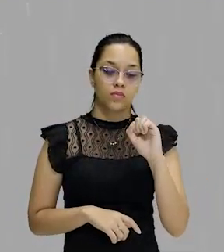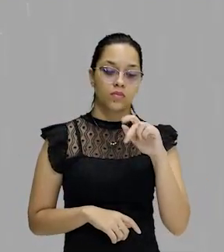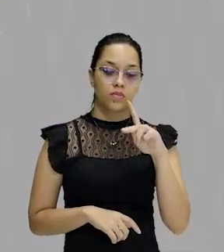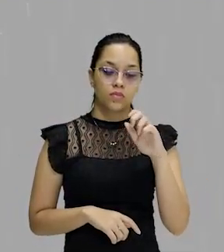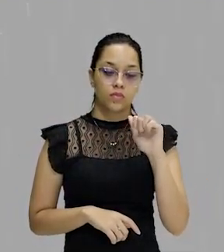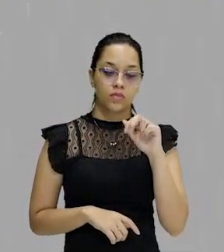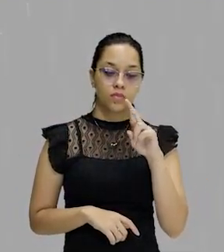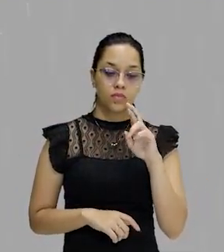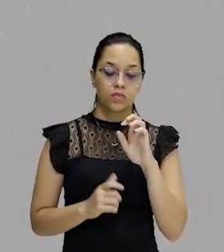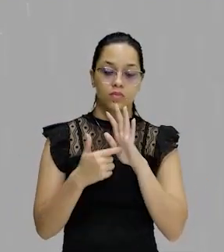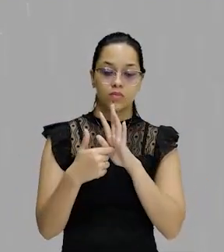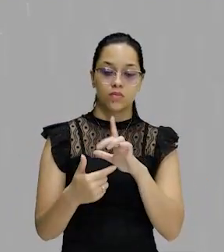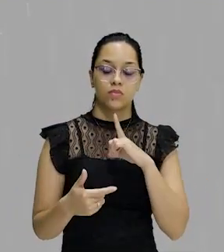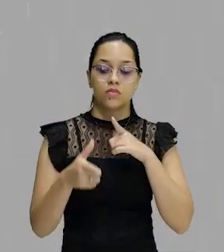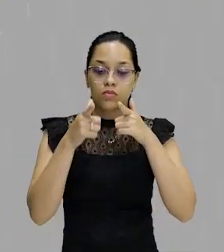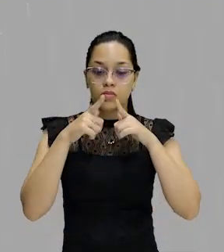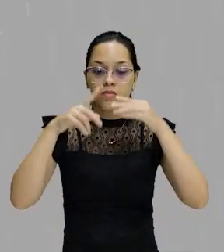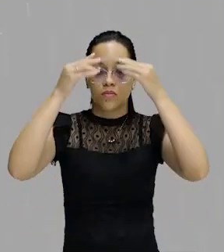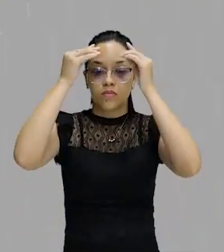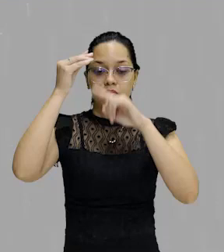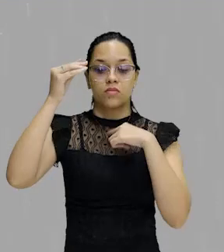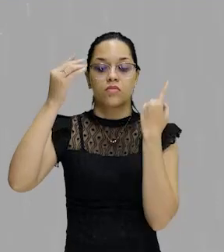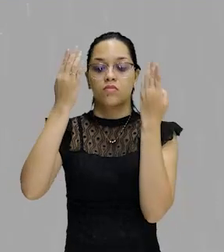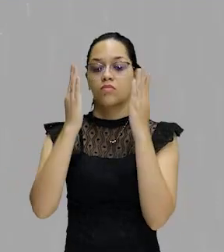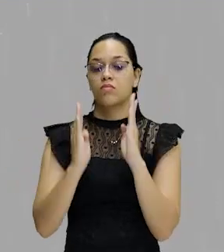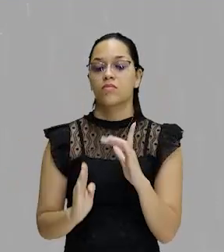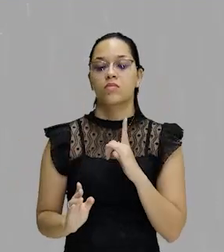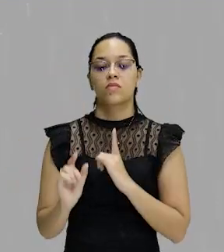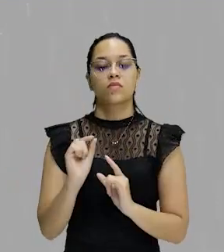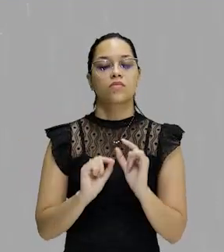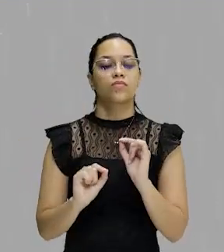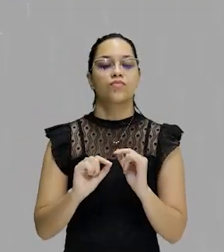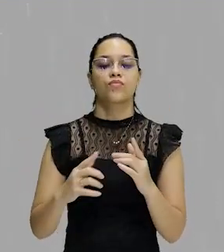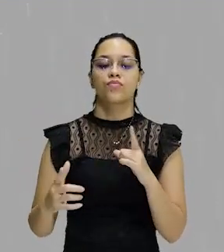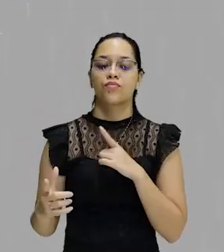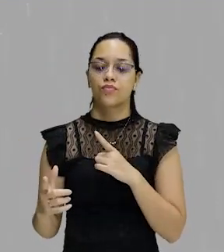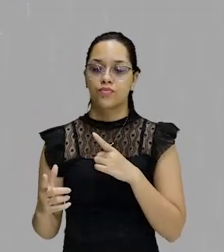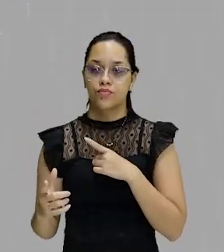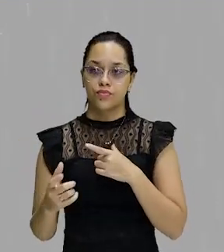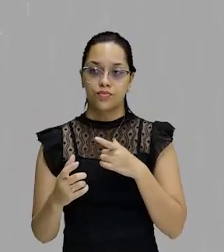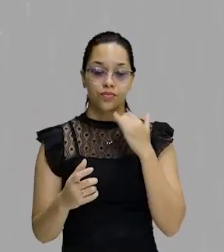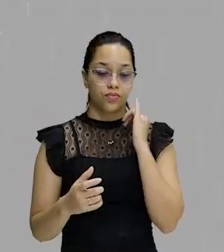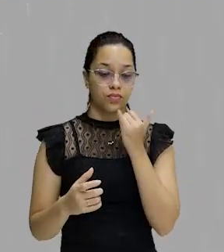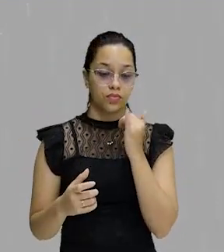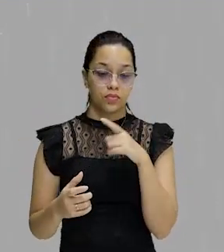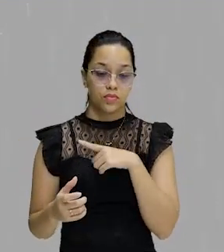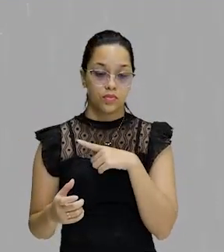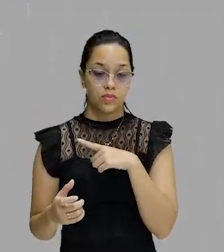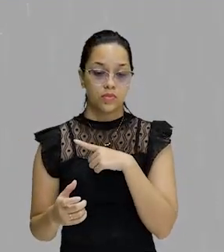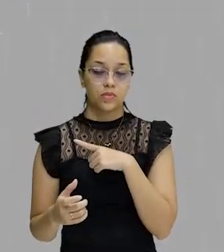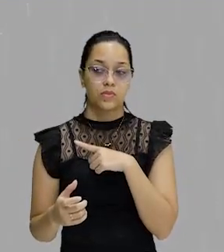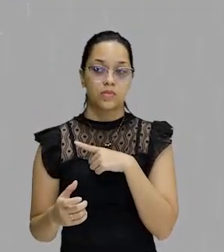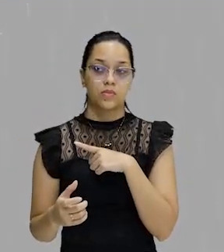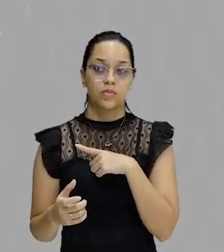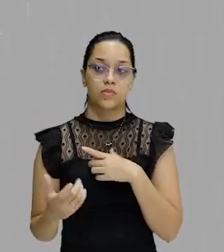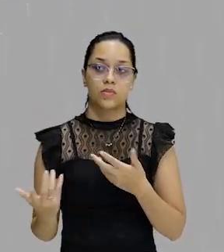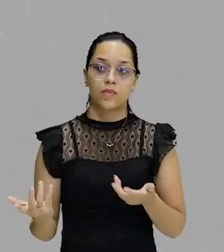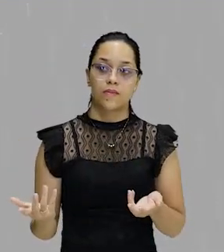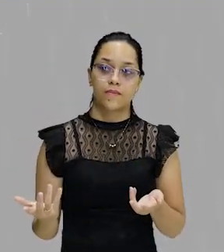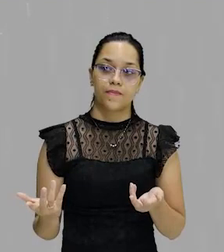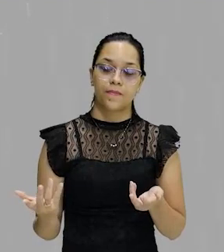coloca uma linguagem para nós analisarmos entre o quê? Uma narrativa entre